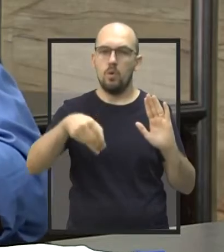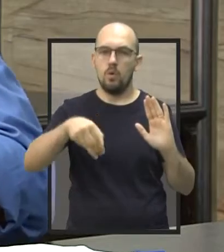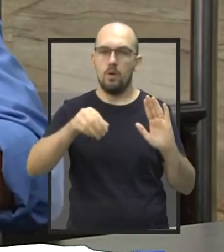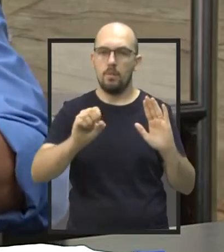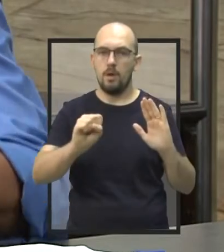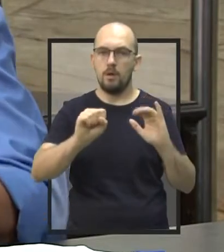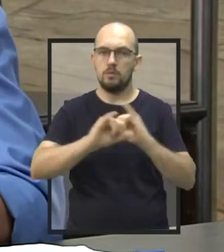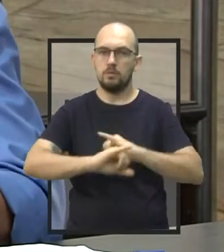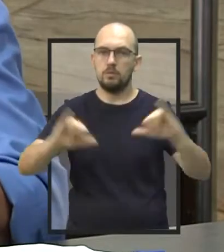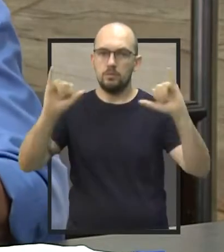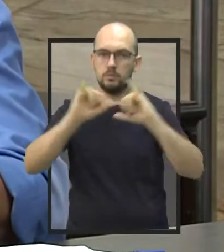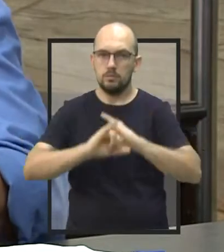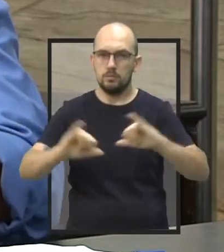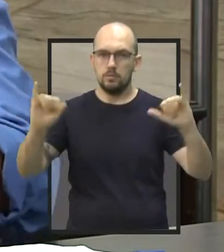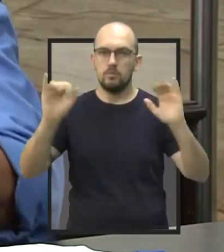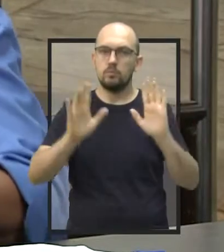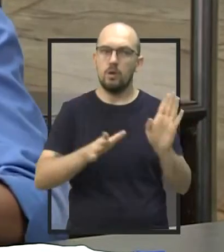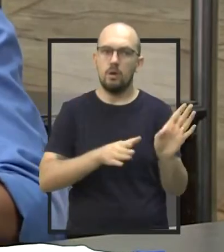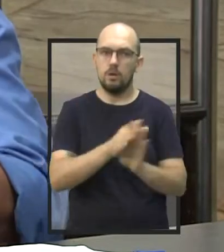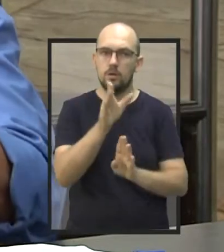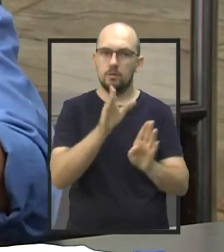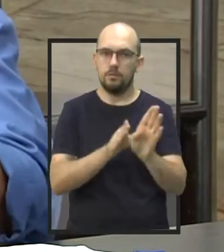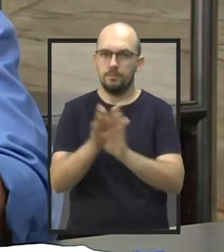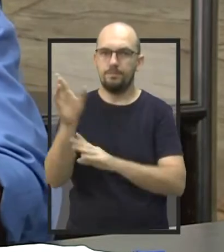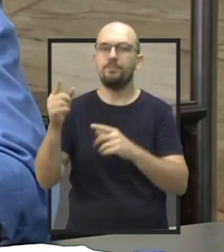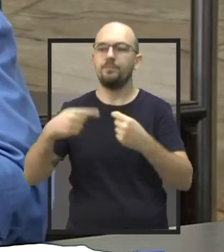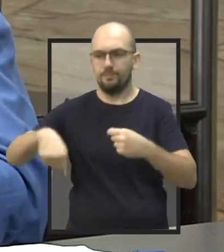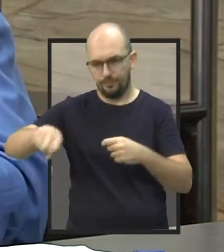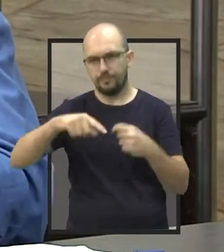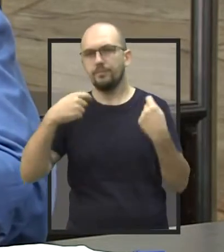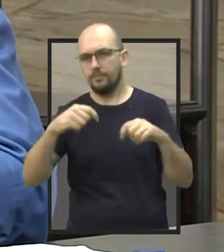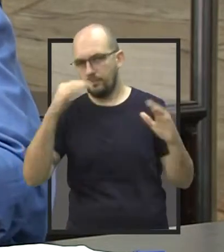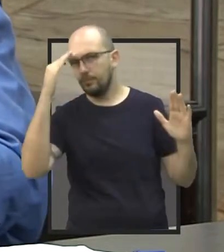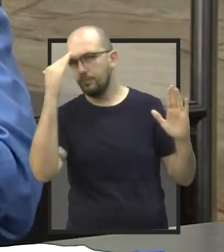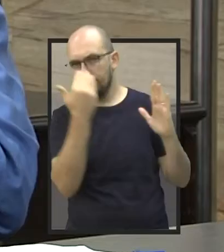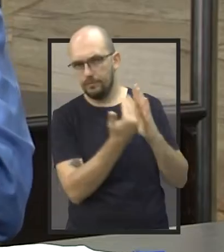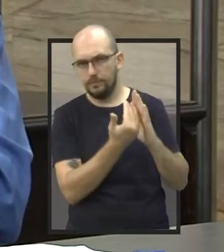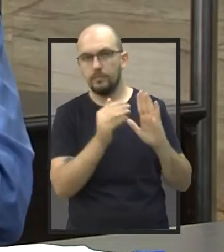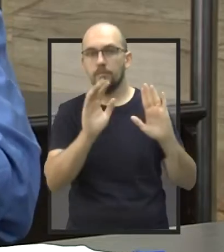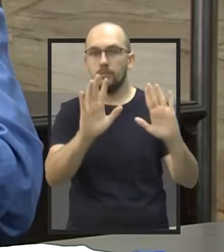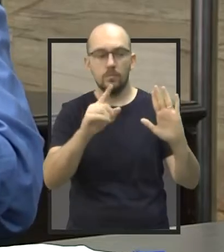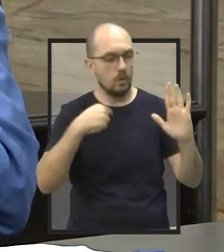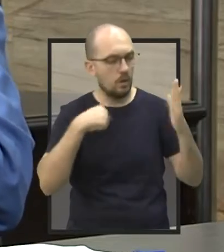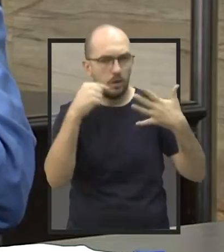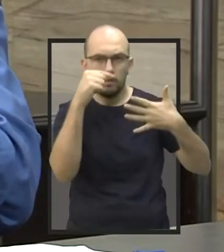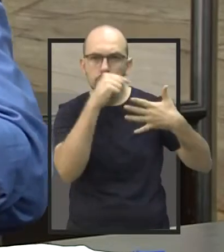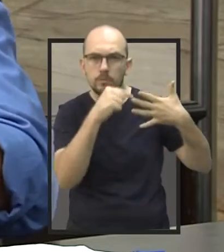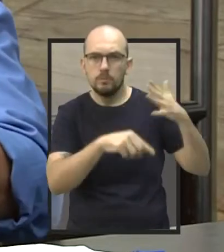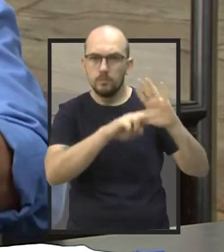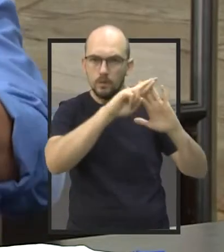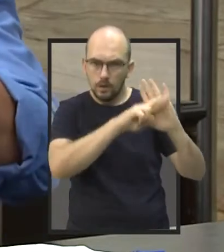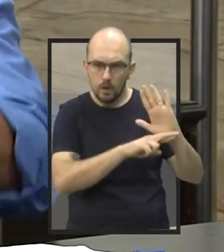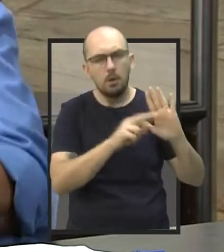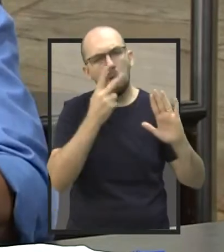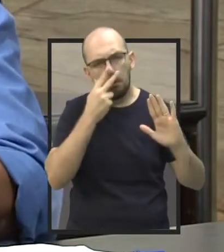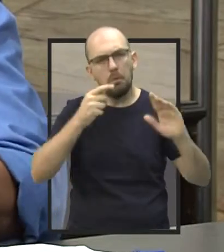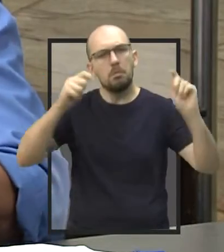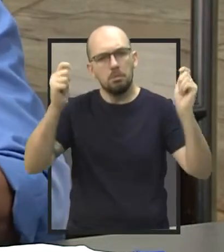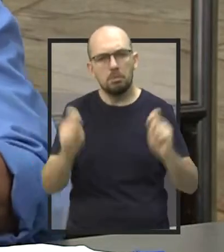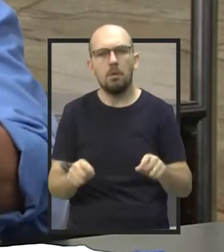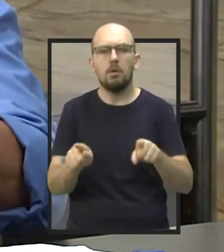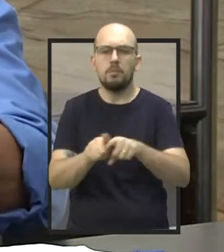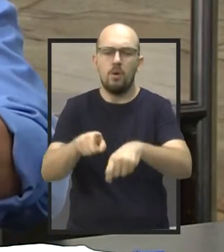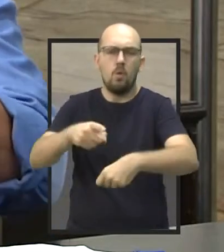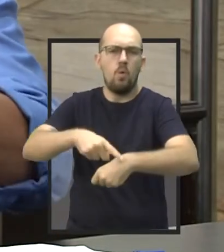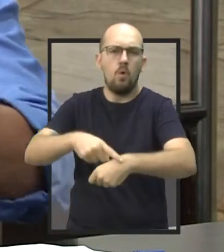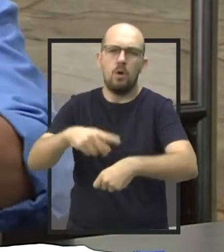Mundial de Saúde vem orientando. Então, dentro dessas orientações, eu acho que também já está na hora